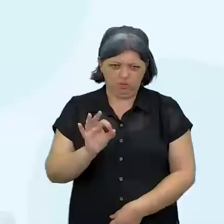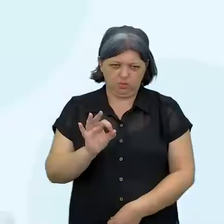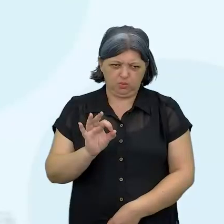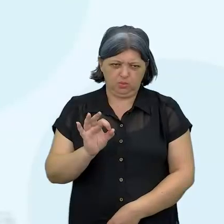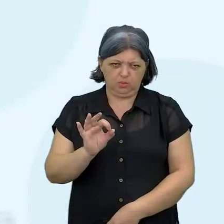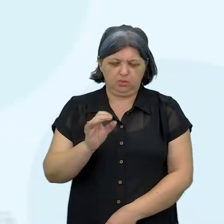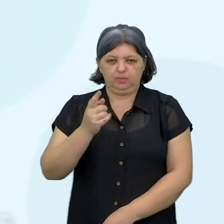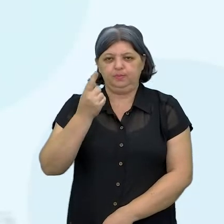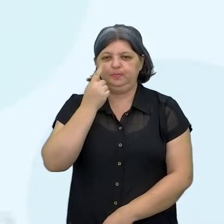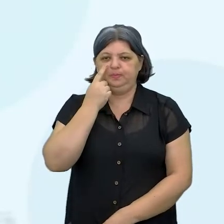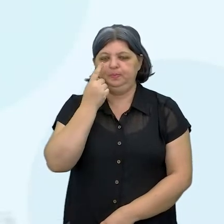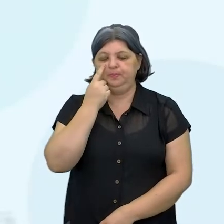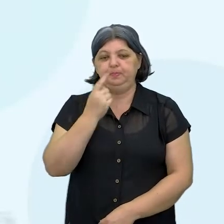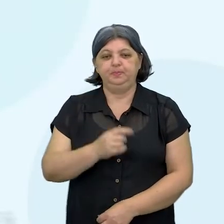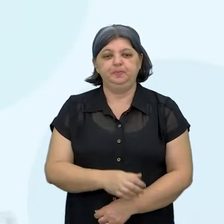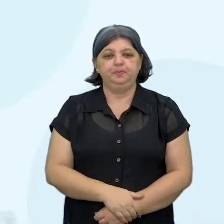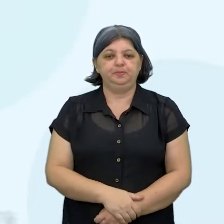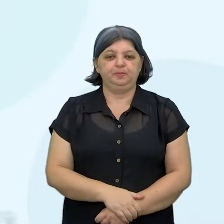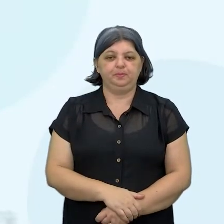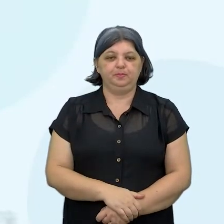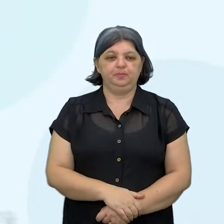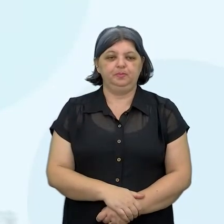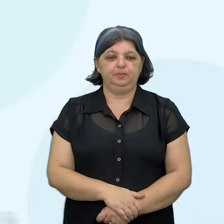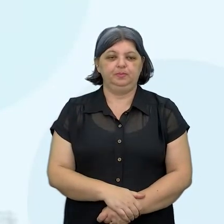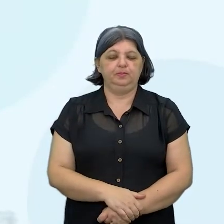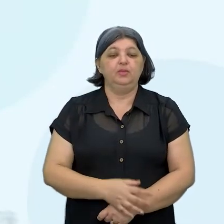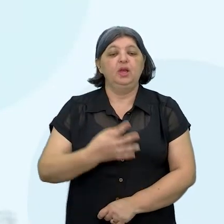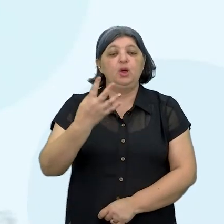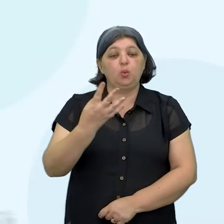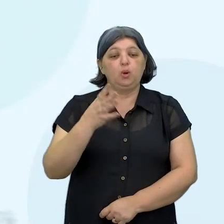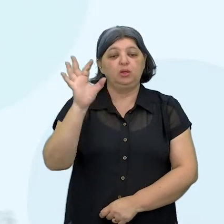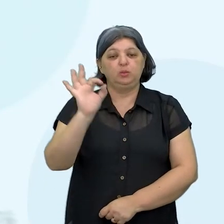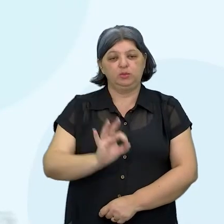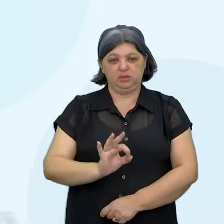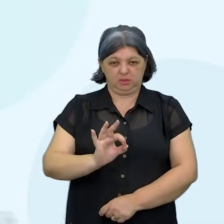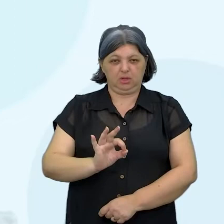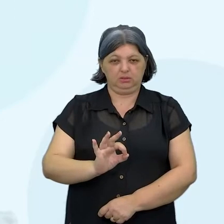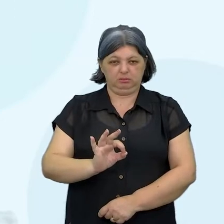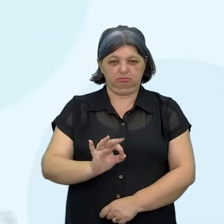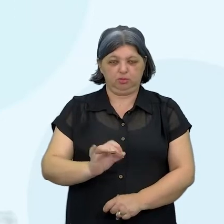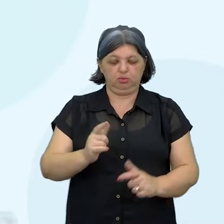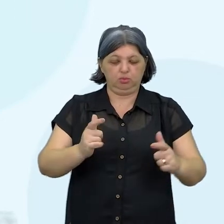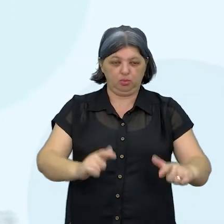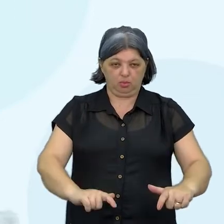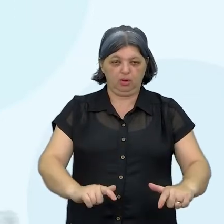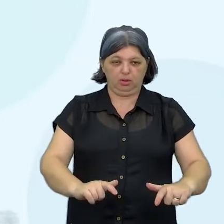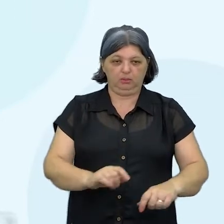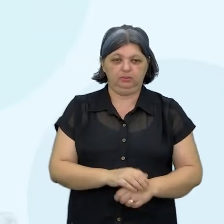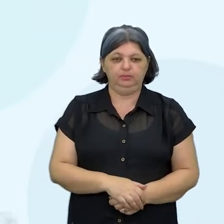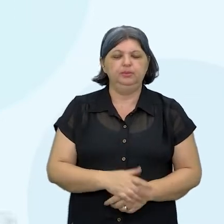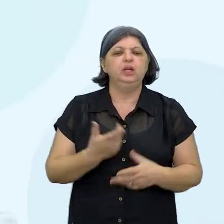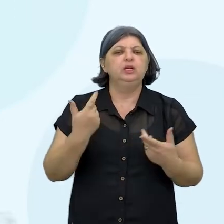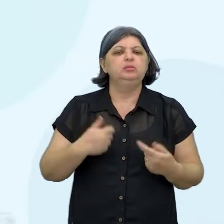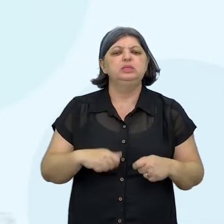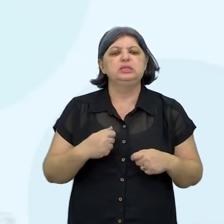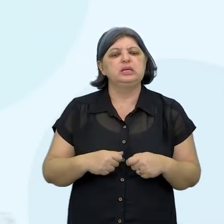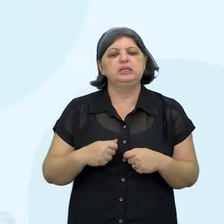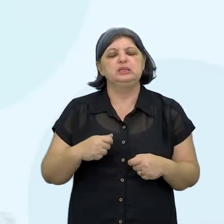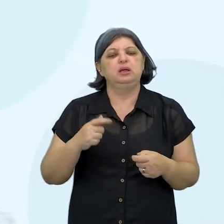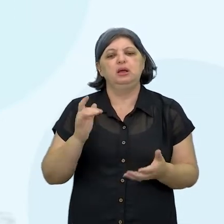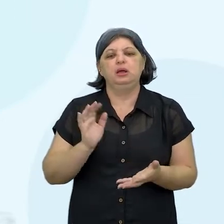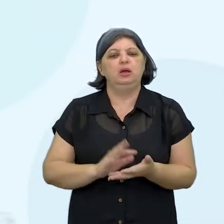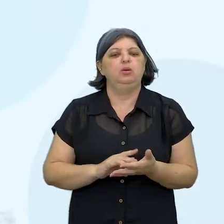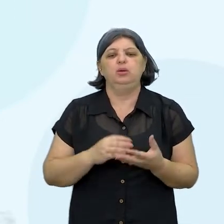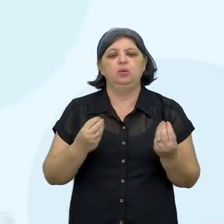Blá, blá, blá, blá, blá, blá, cadê? 4% do terreno. Então agora eu tenho que calcular quanto que é 4%